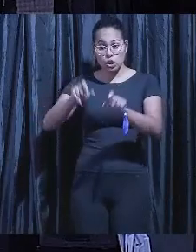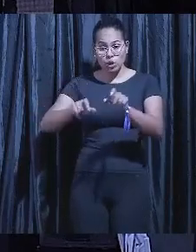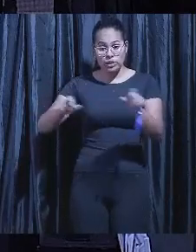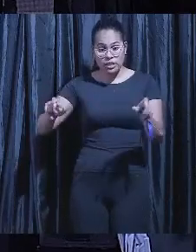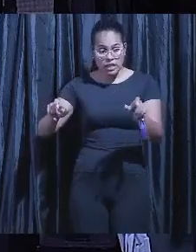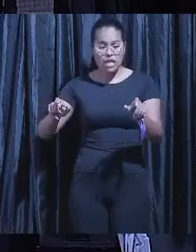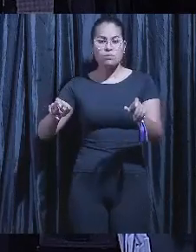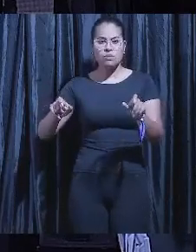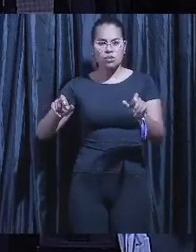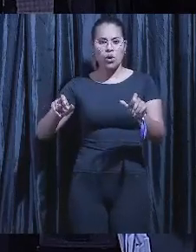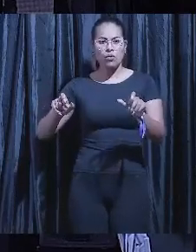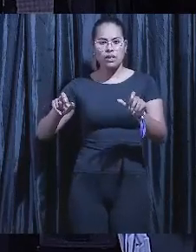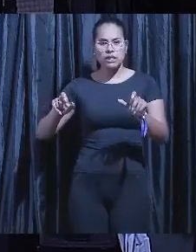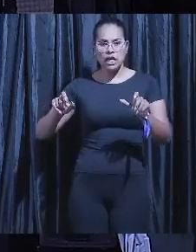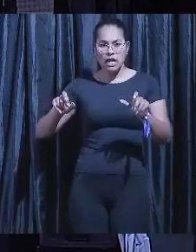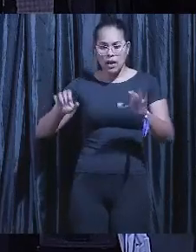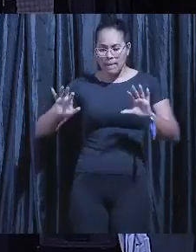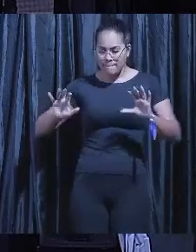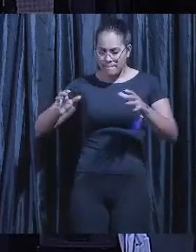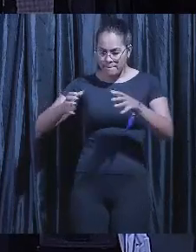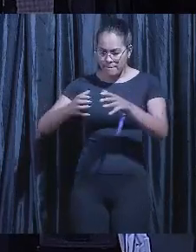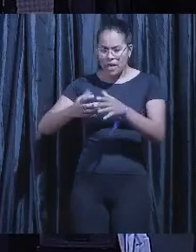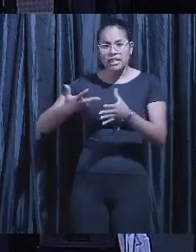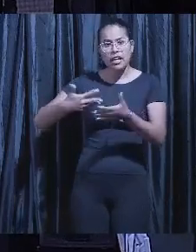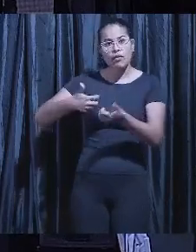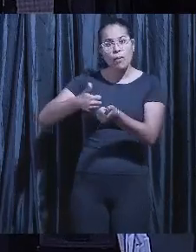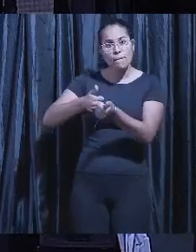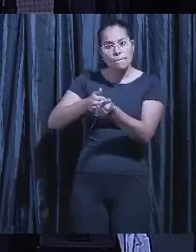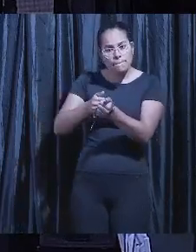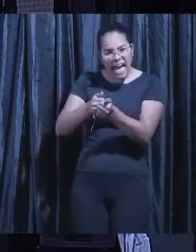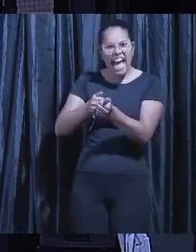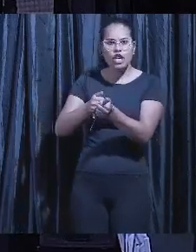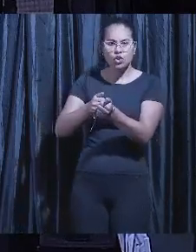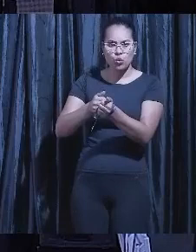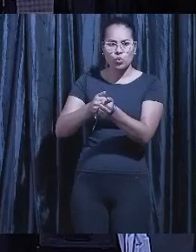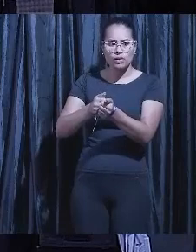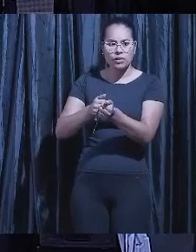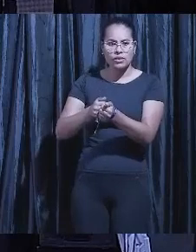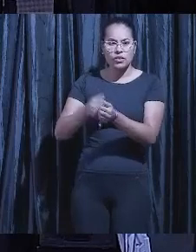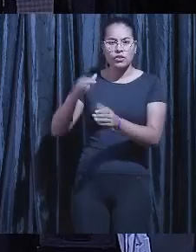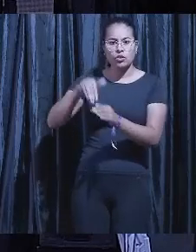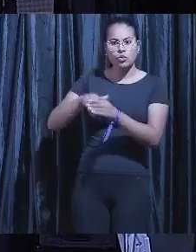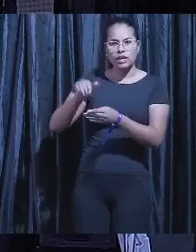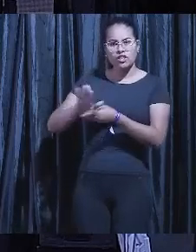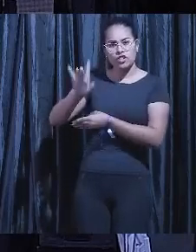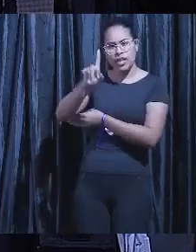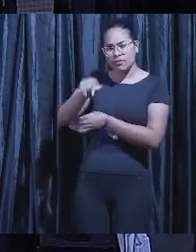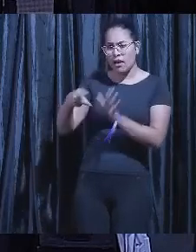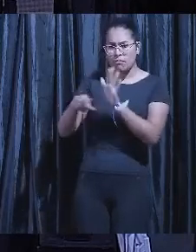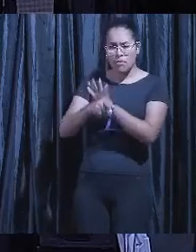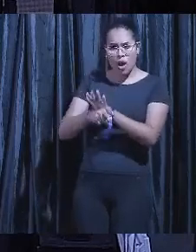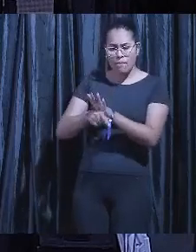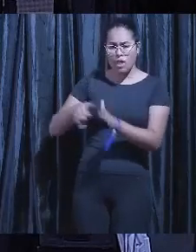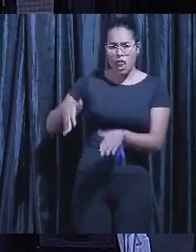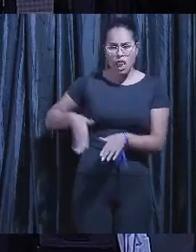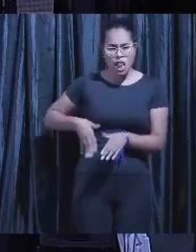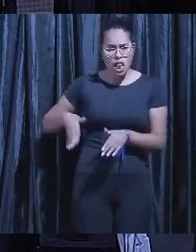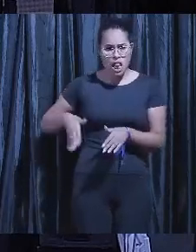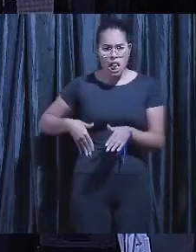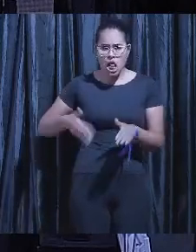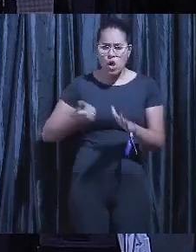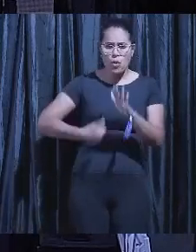estavam ao redor daquele candidato são bandidos. Então, você tem uma série de estereótipos que